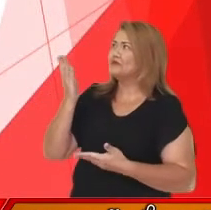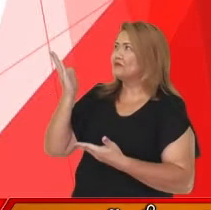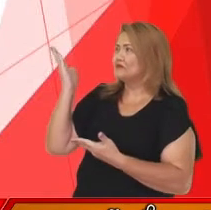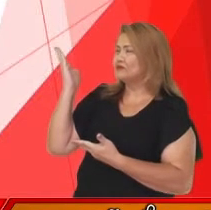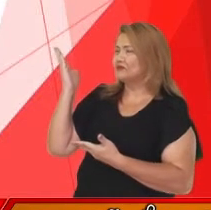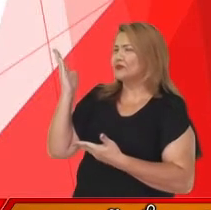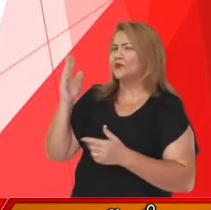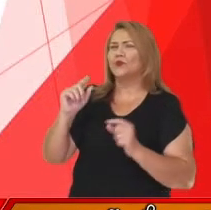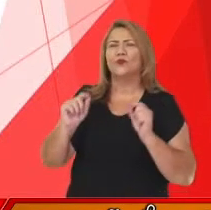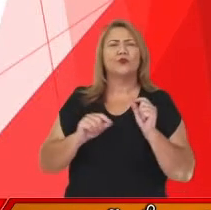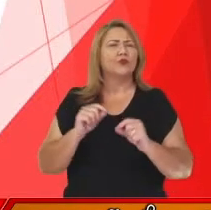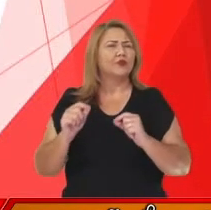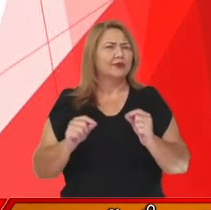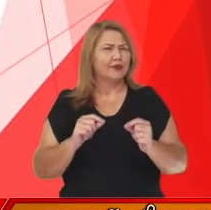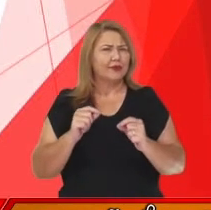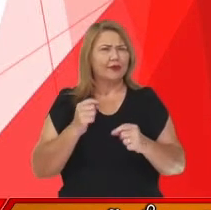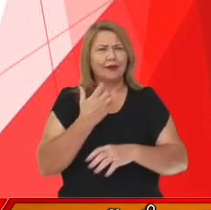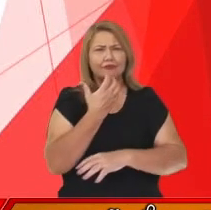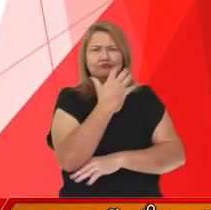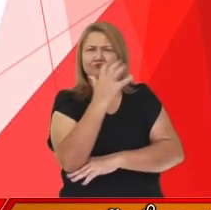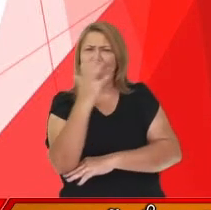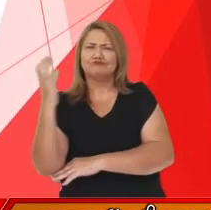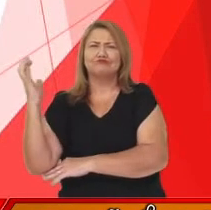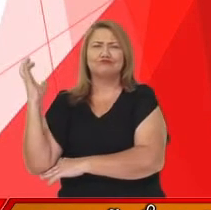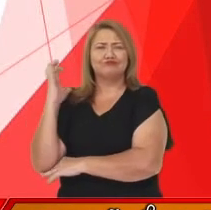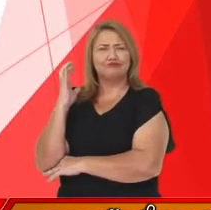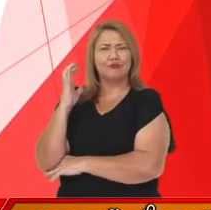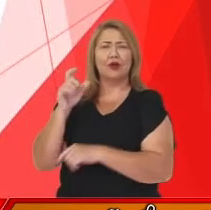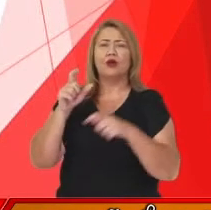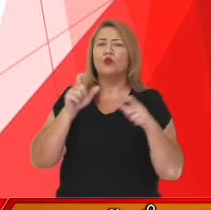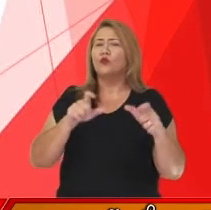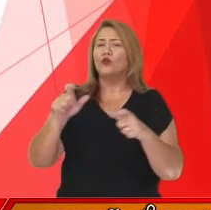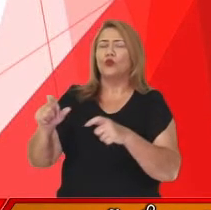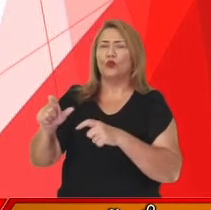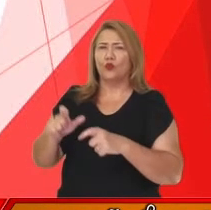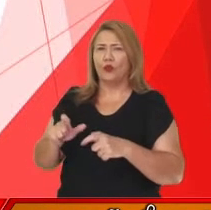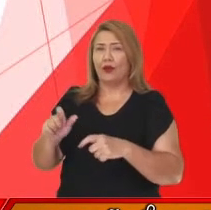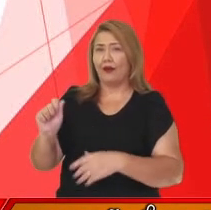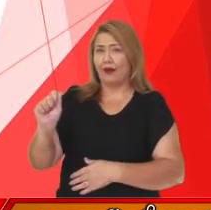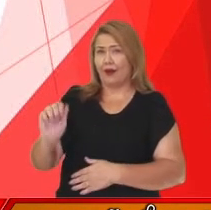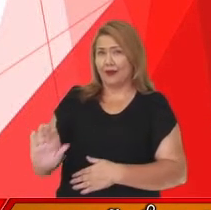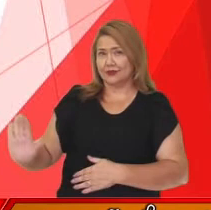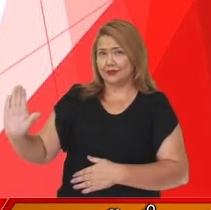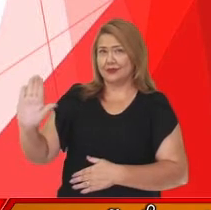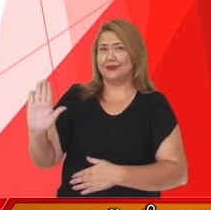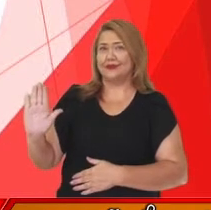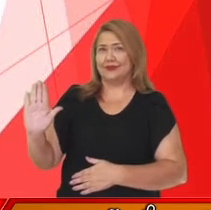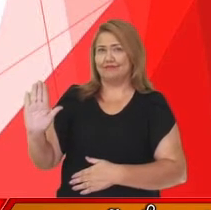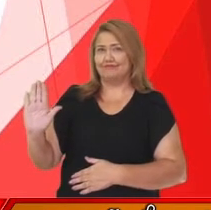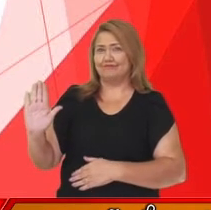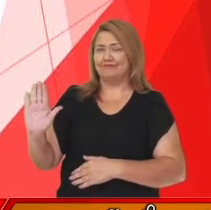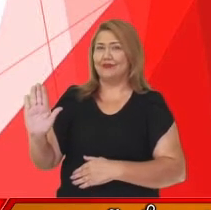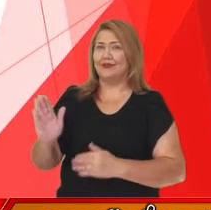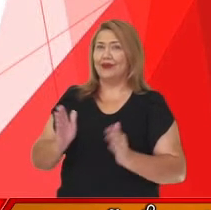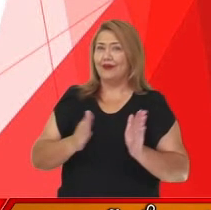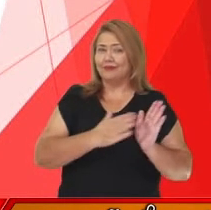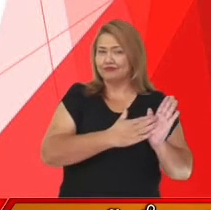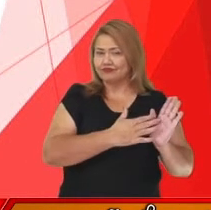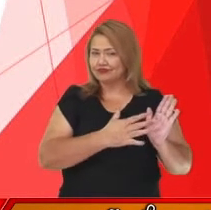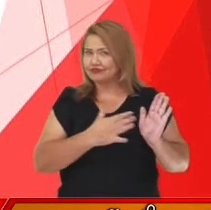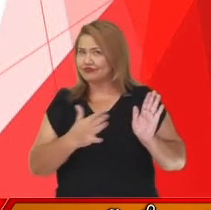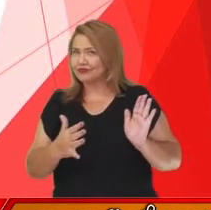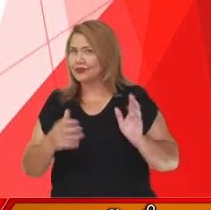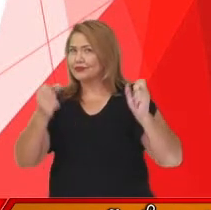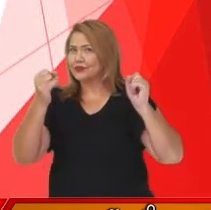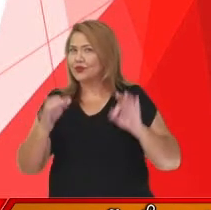partir daqui nós vamos falar de vegetações que ocorrem na Ásia até esse ponto nós falamos de